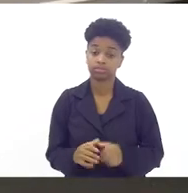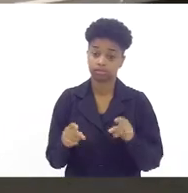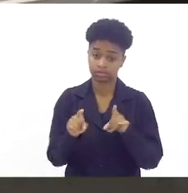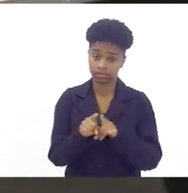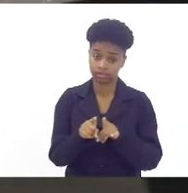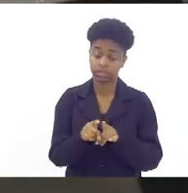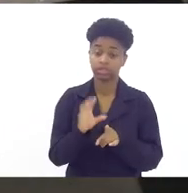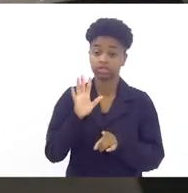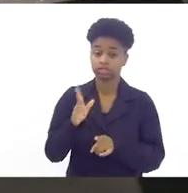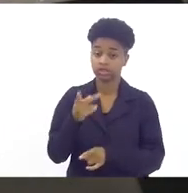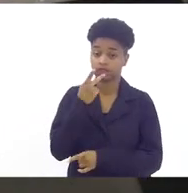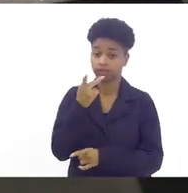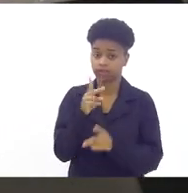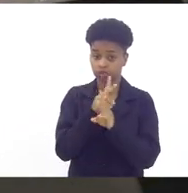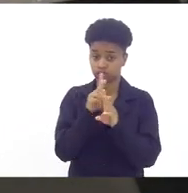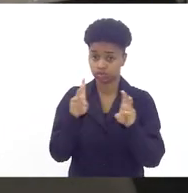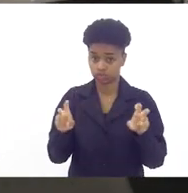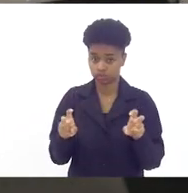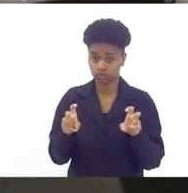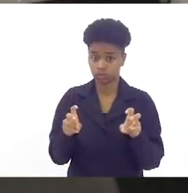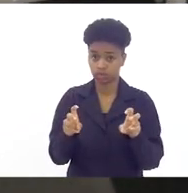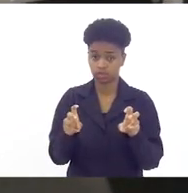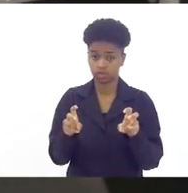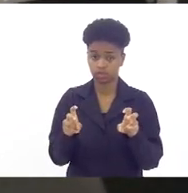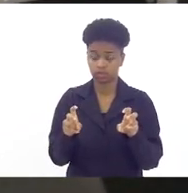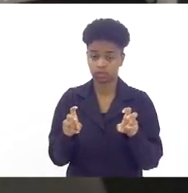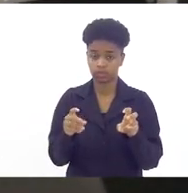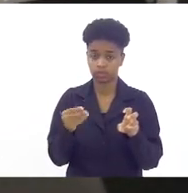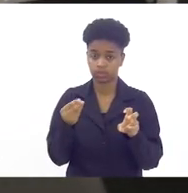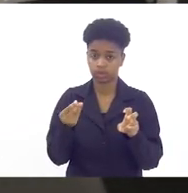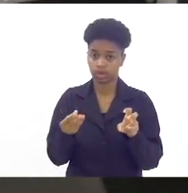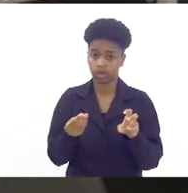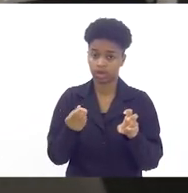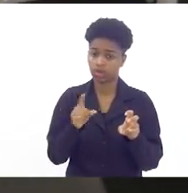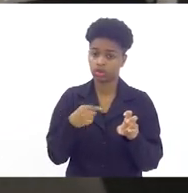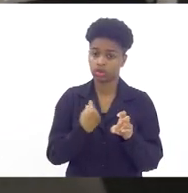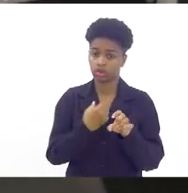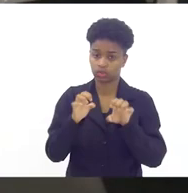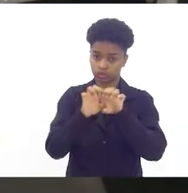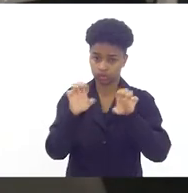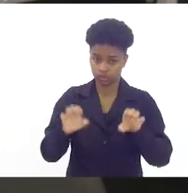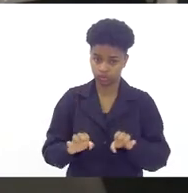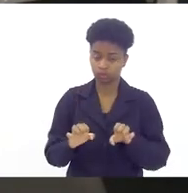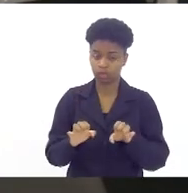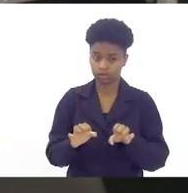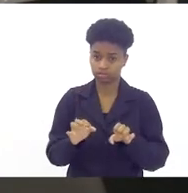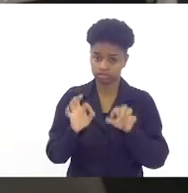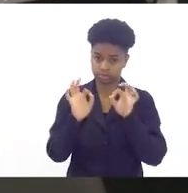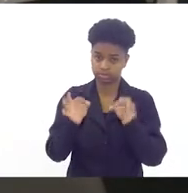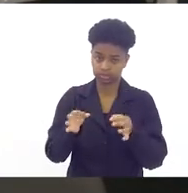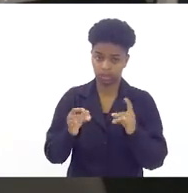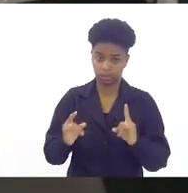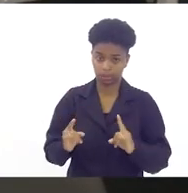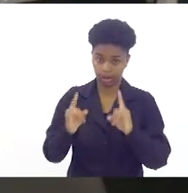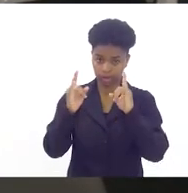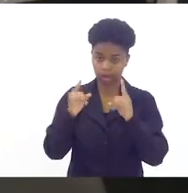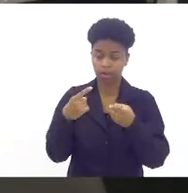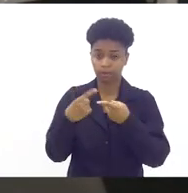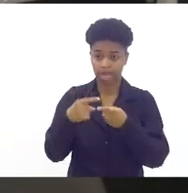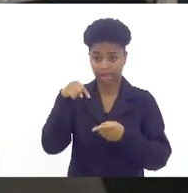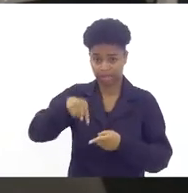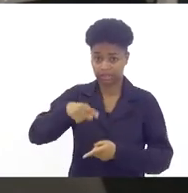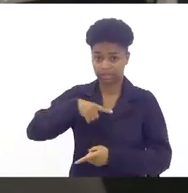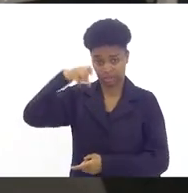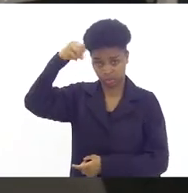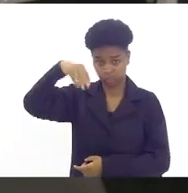falado também com relação aos a nossa estrutura física né Essa casa contém uma